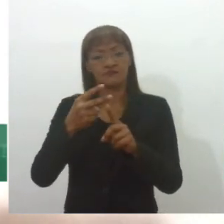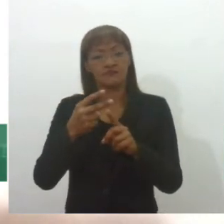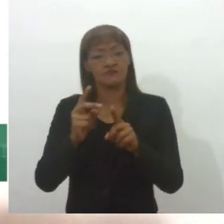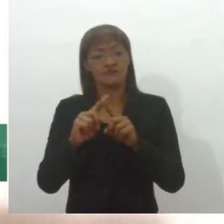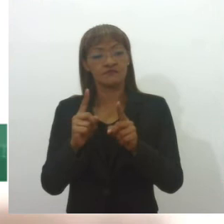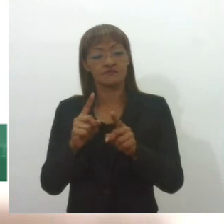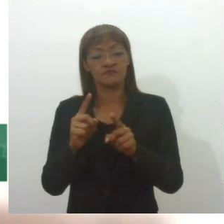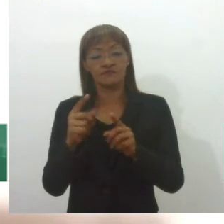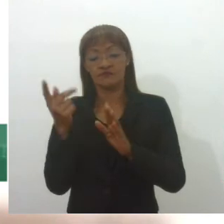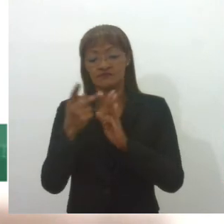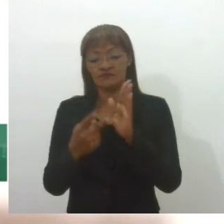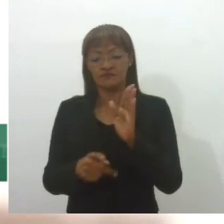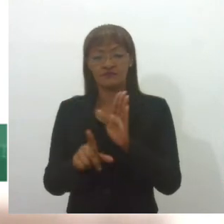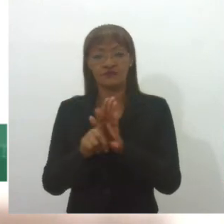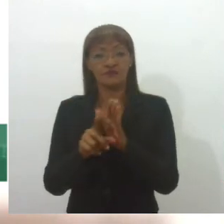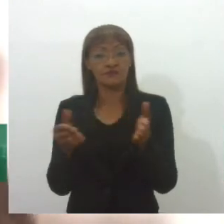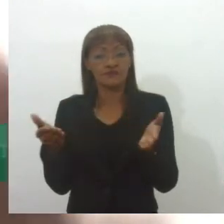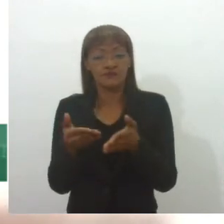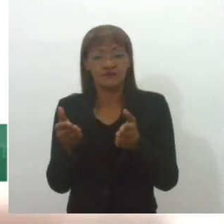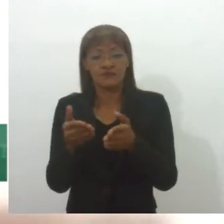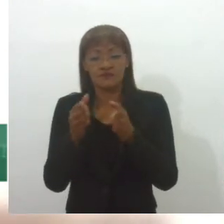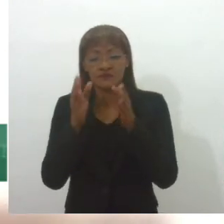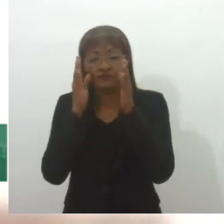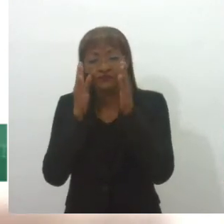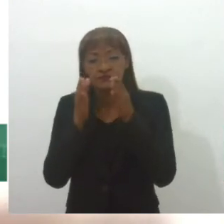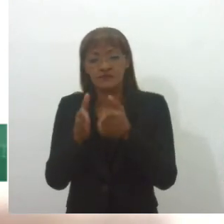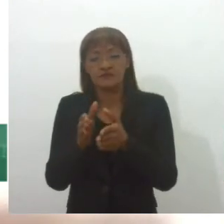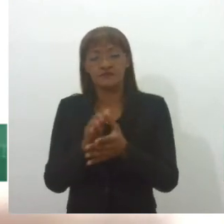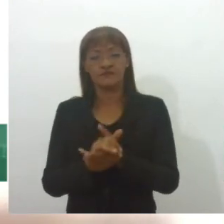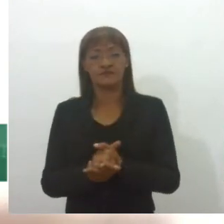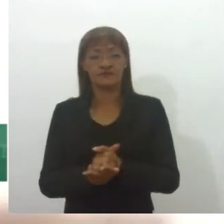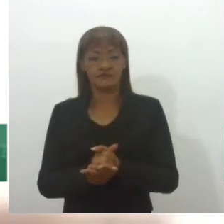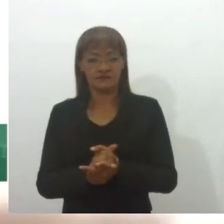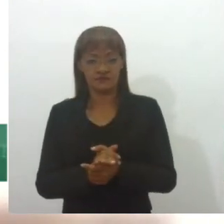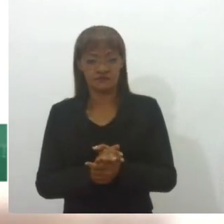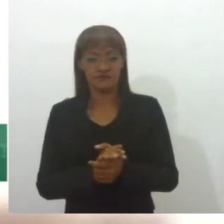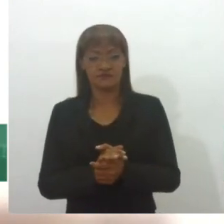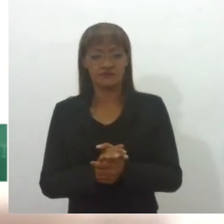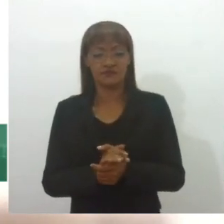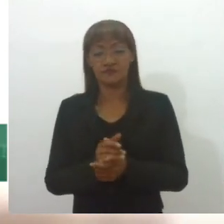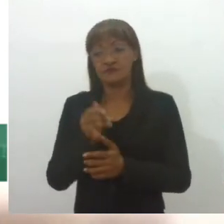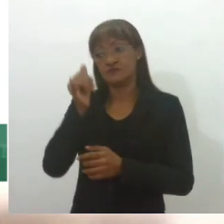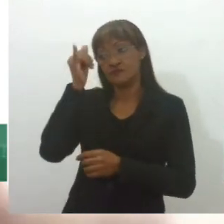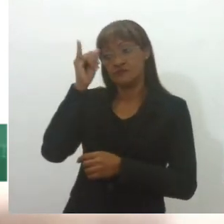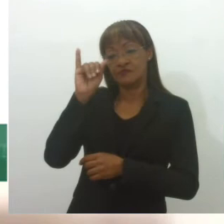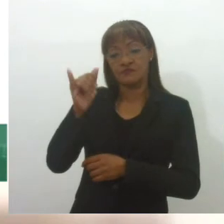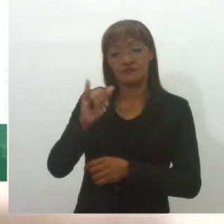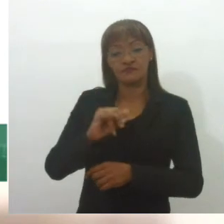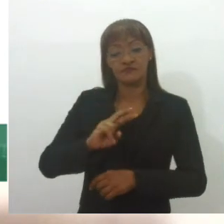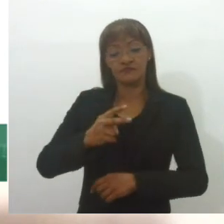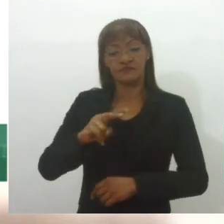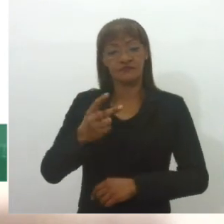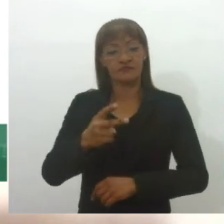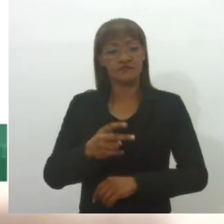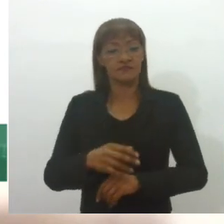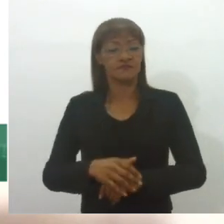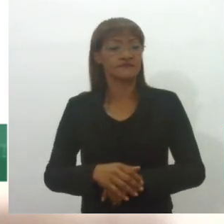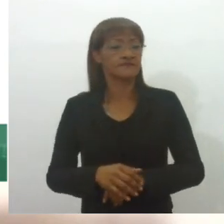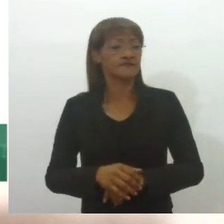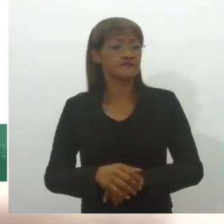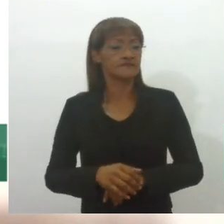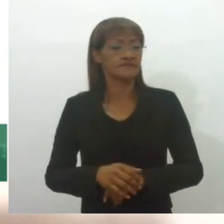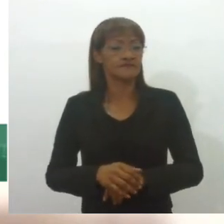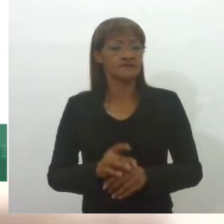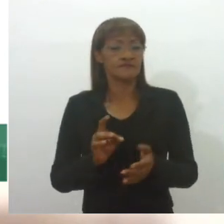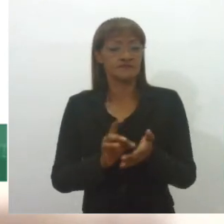justamente nesse sentido de tentar evitar esse aumento da tarifa, né, que, na verdade, ele traz a previsão, como eu falei, que